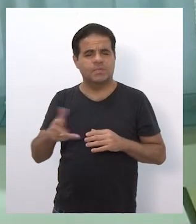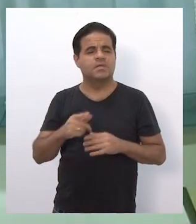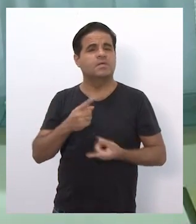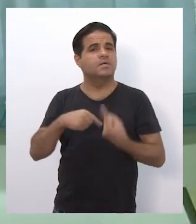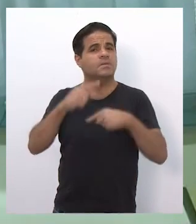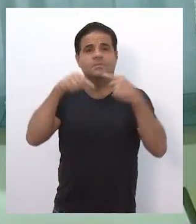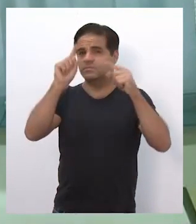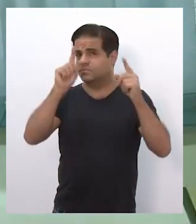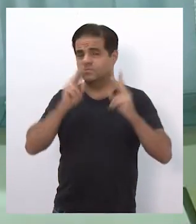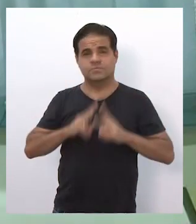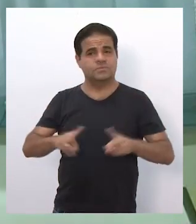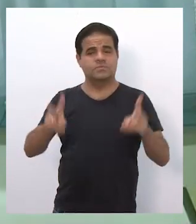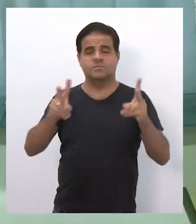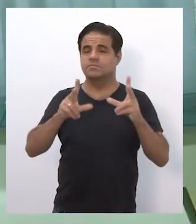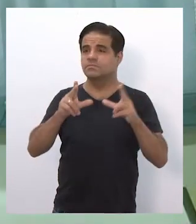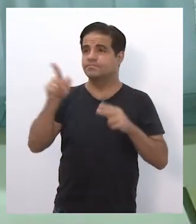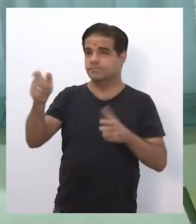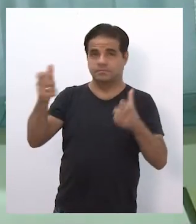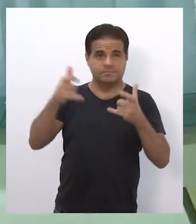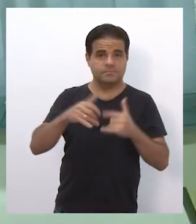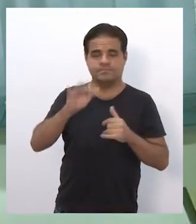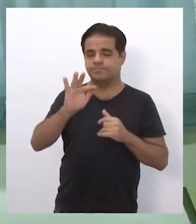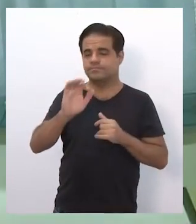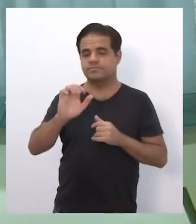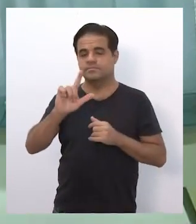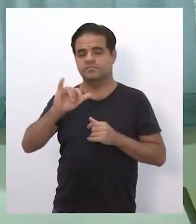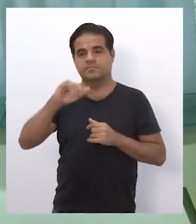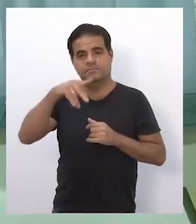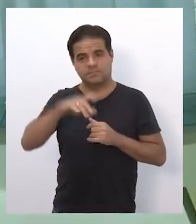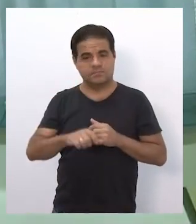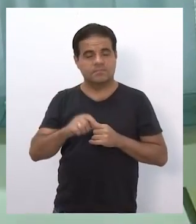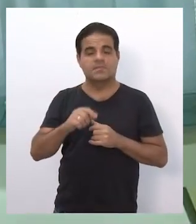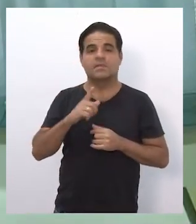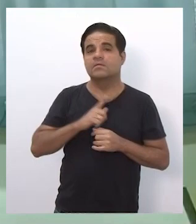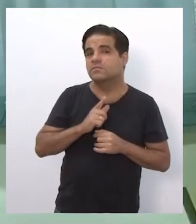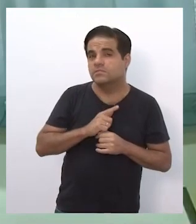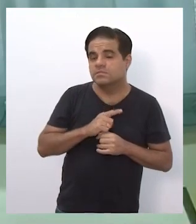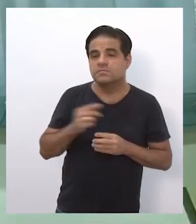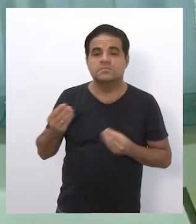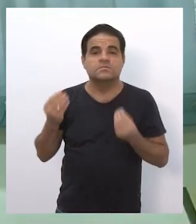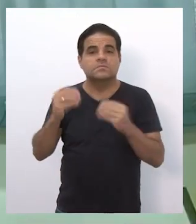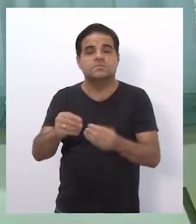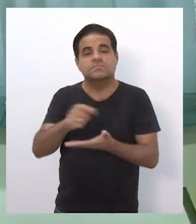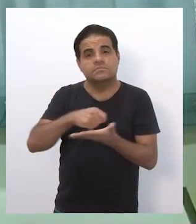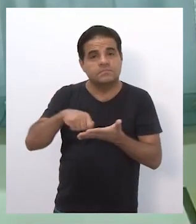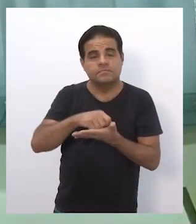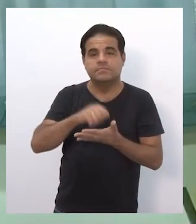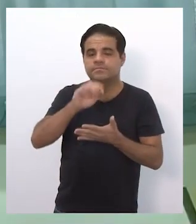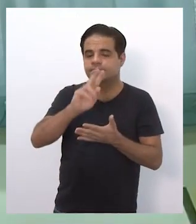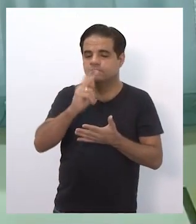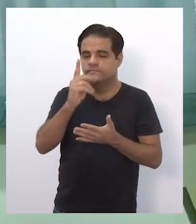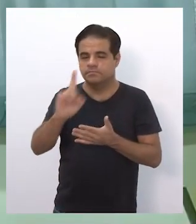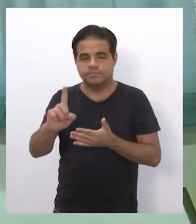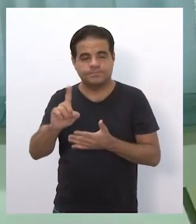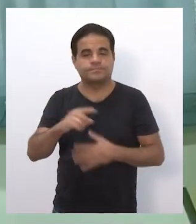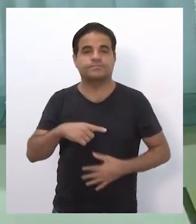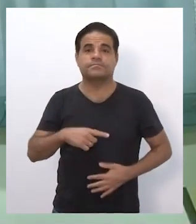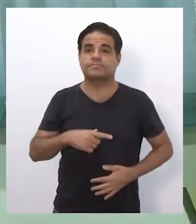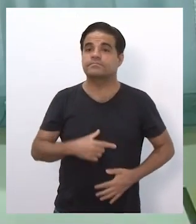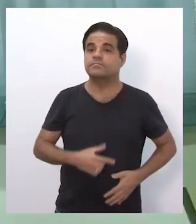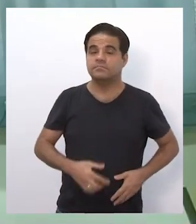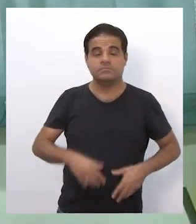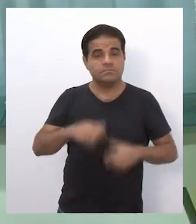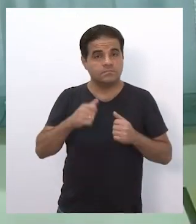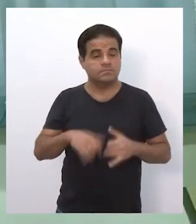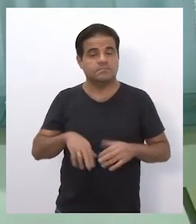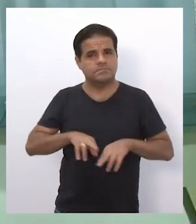que ela continua. Essa que o Felipe trouxe, o sistema de armazenamento é um hard disk, é um HD, né? E ele